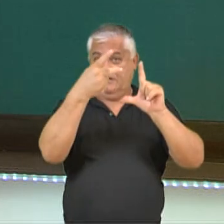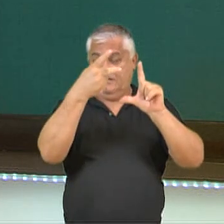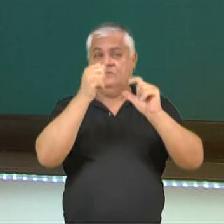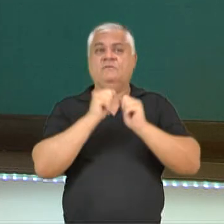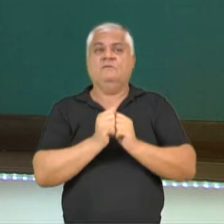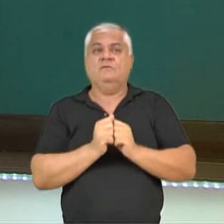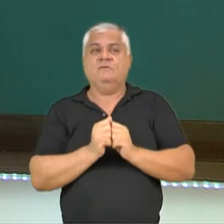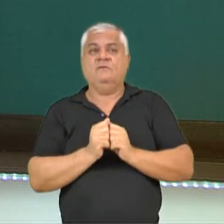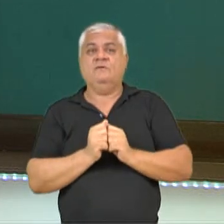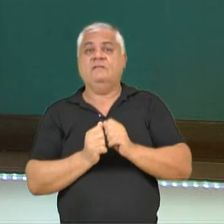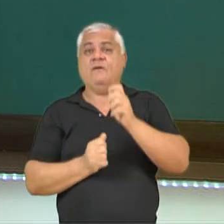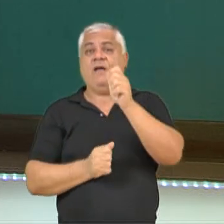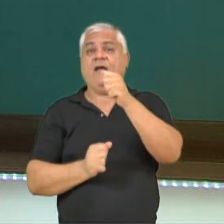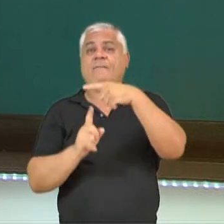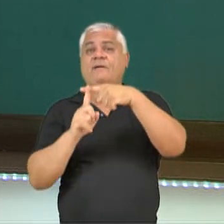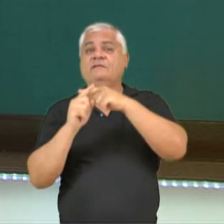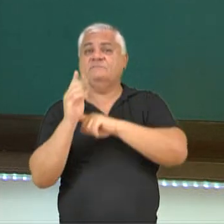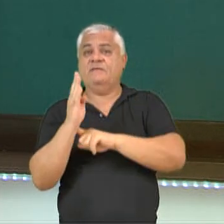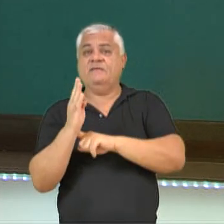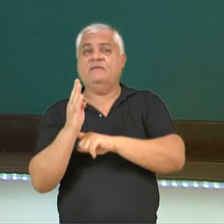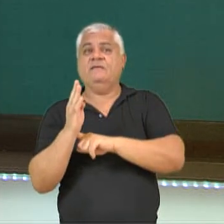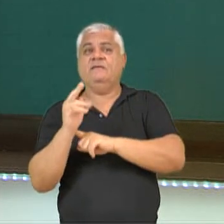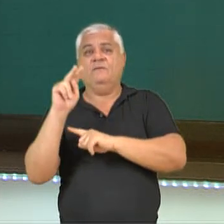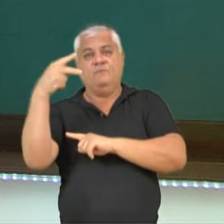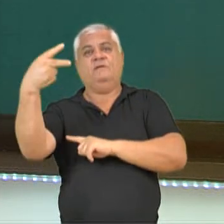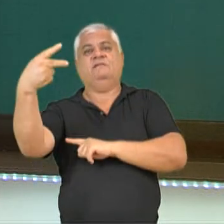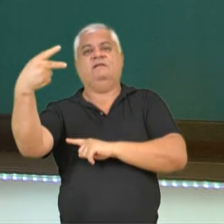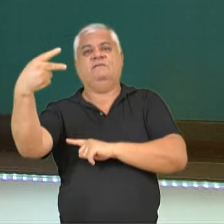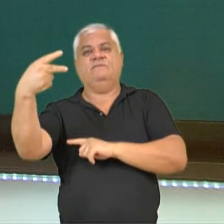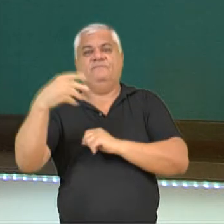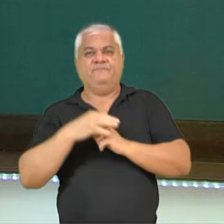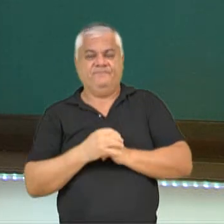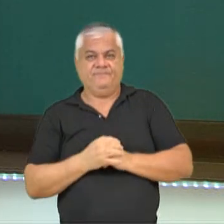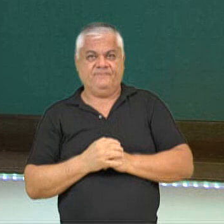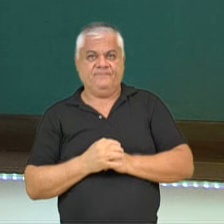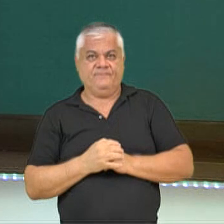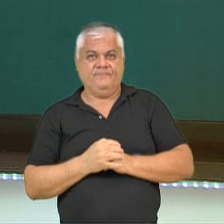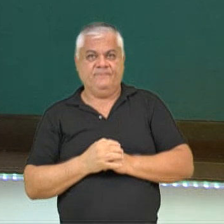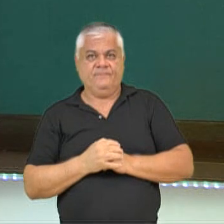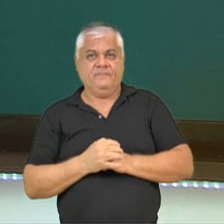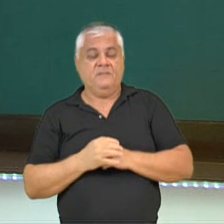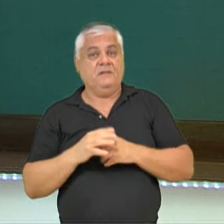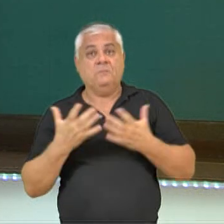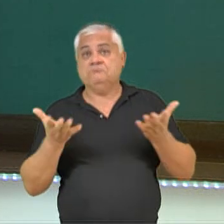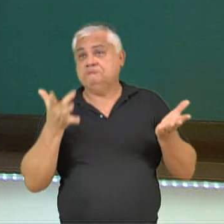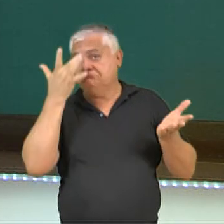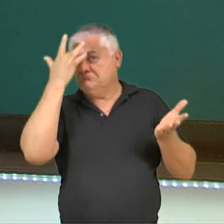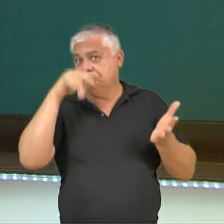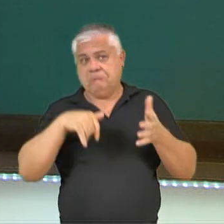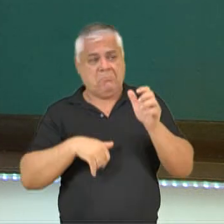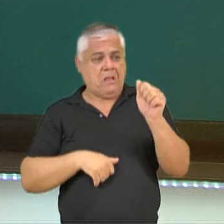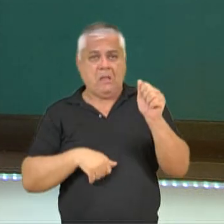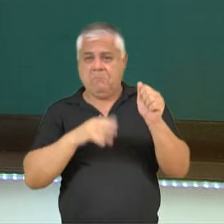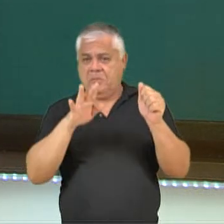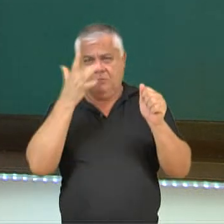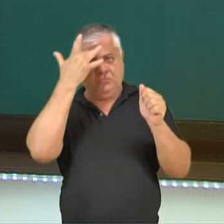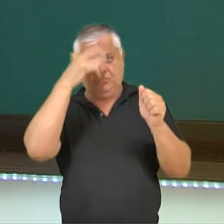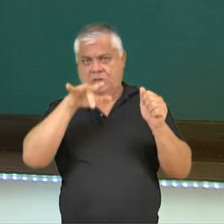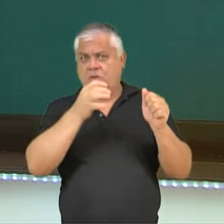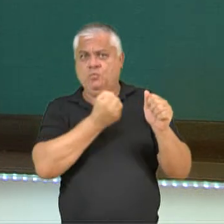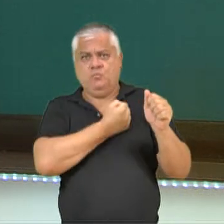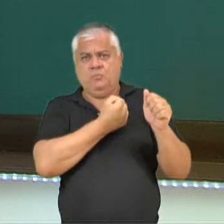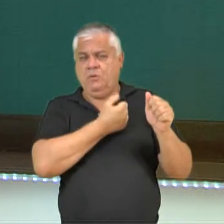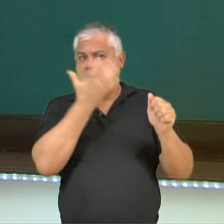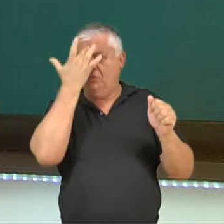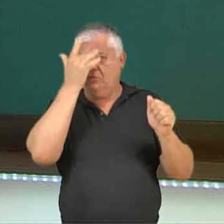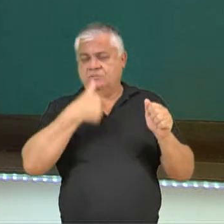lado. O lado é A mais B, então ele vai ficar ao quadrado. Não sei quem é A, não sei quem é B, mas eu poderia escrever